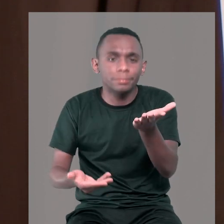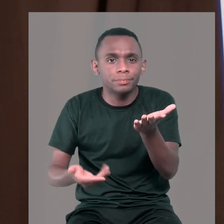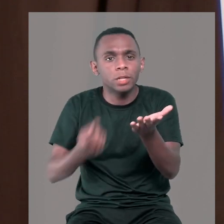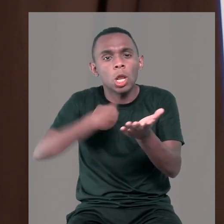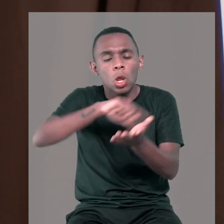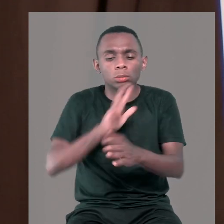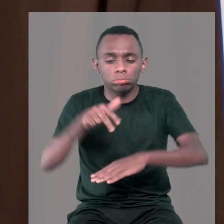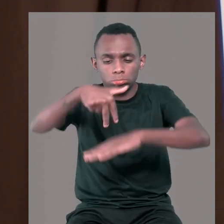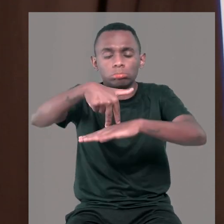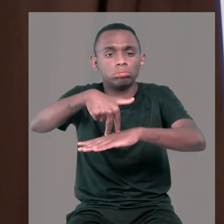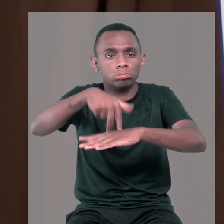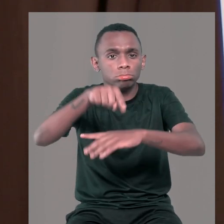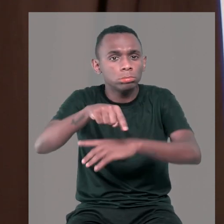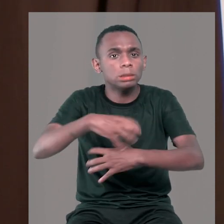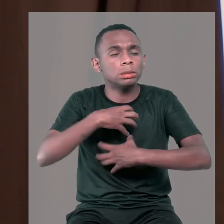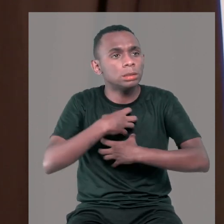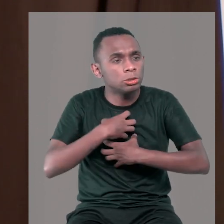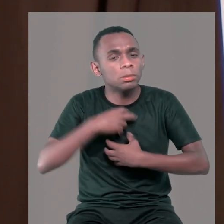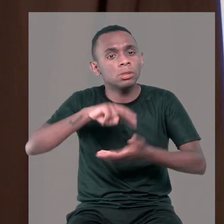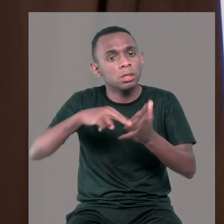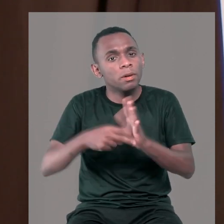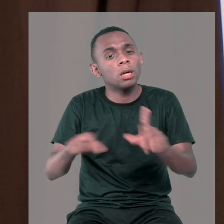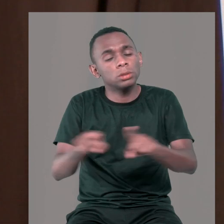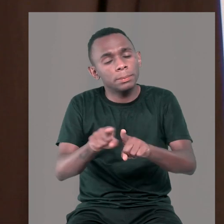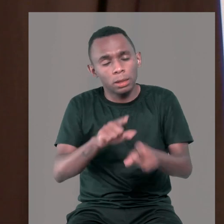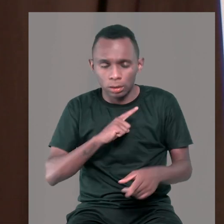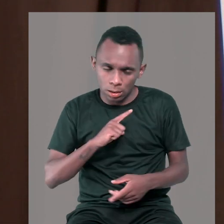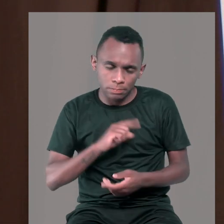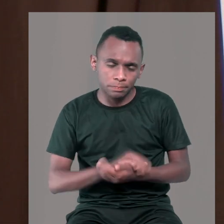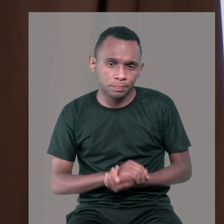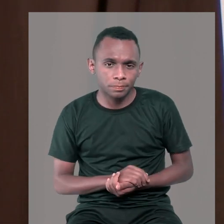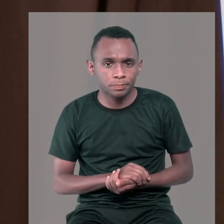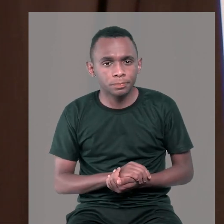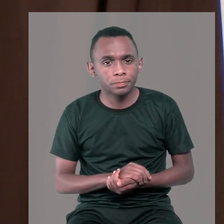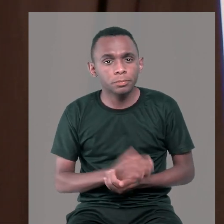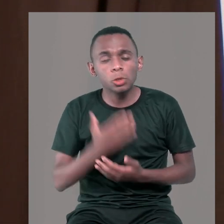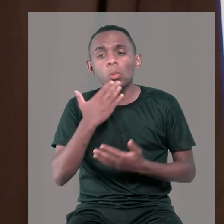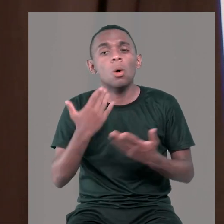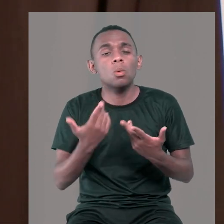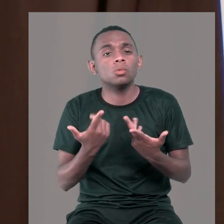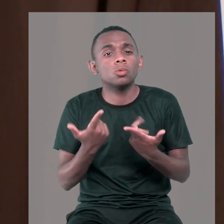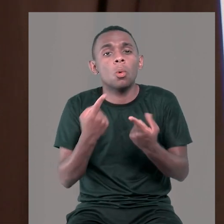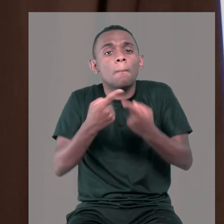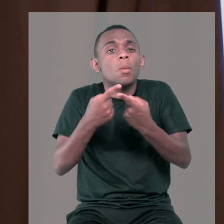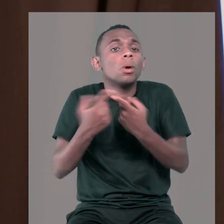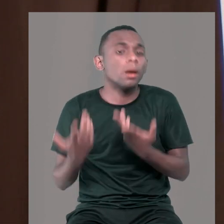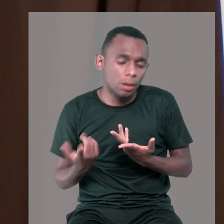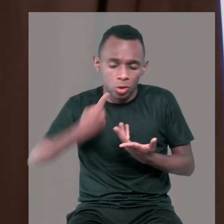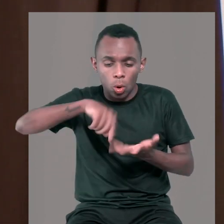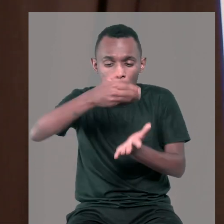pensar a questão sobre a morte do espírito, como o espírito pode morrer. Finalmente, as duas perguntas